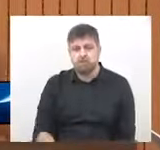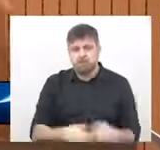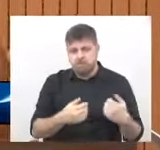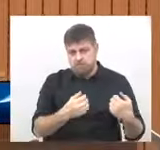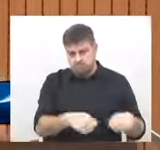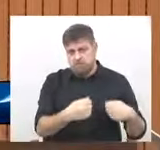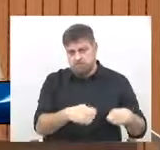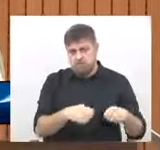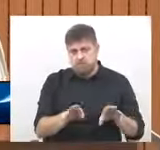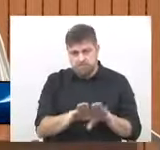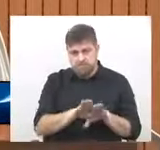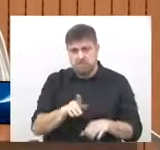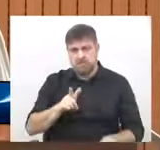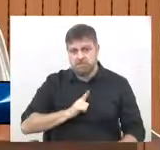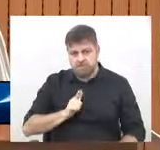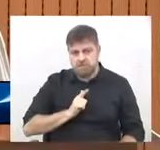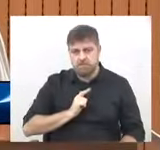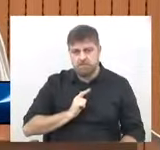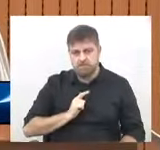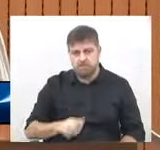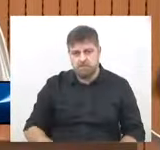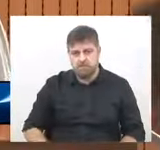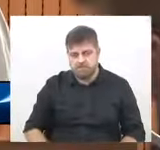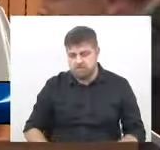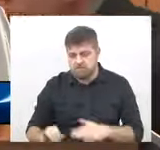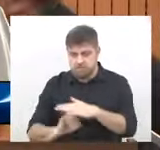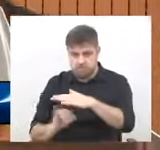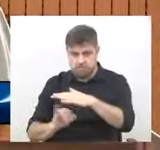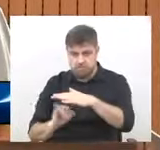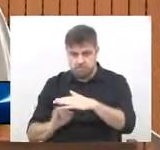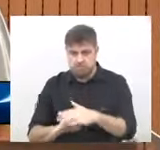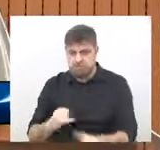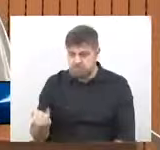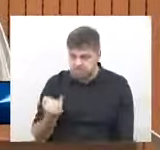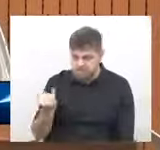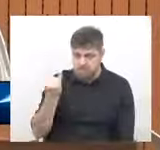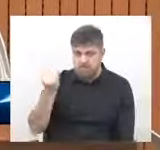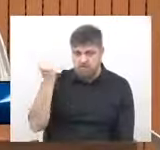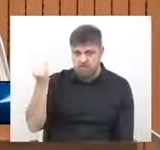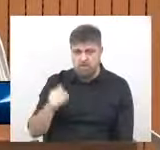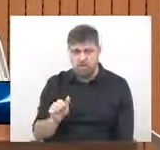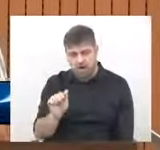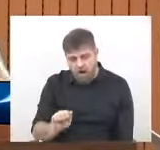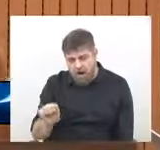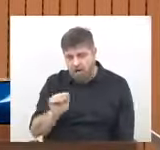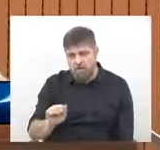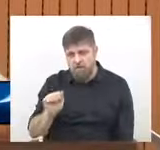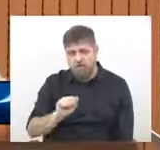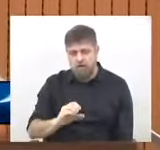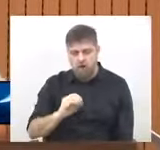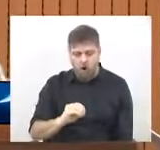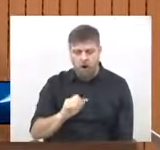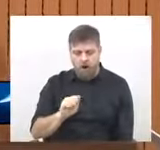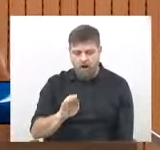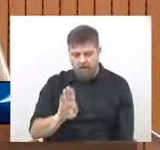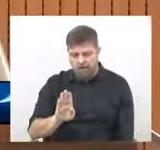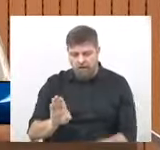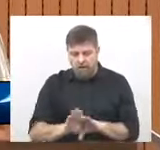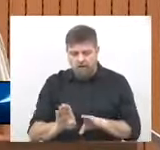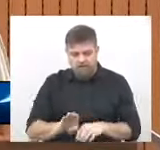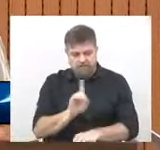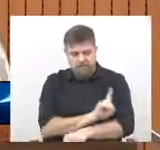deveriam e poderiam ter a participação de entidades importantes da cidade, tal como a OAB,